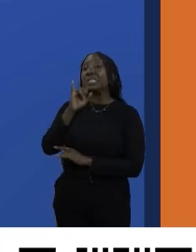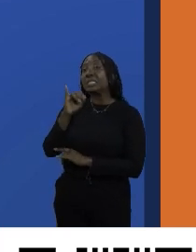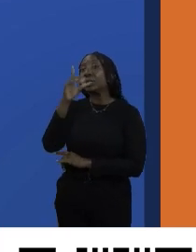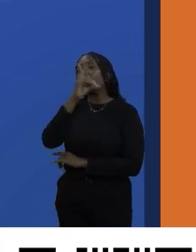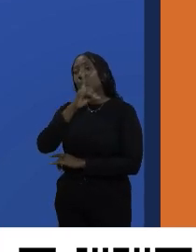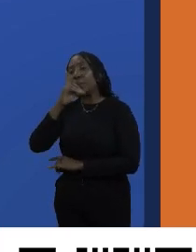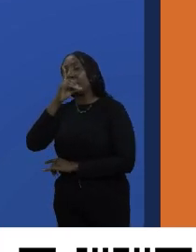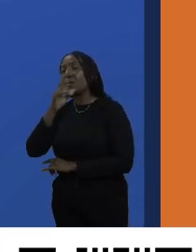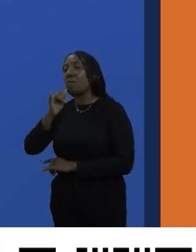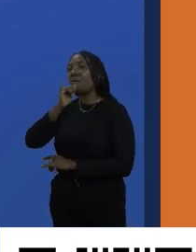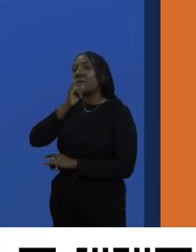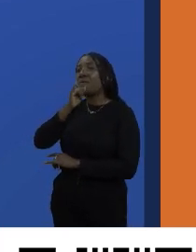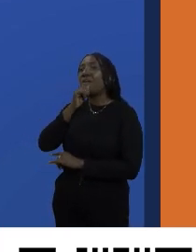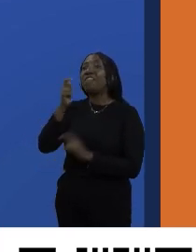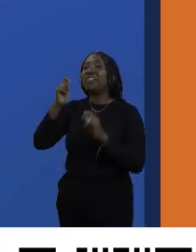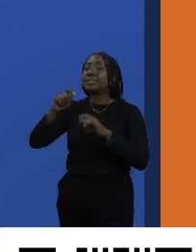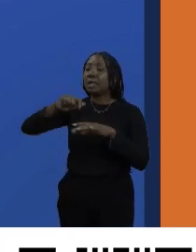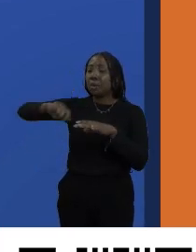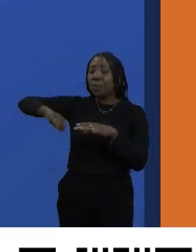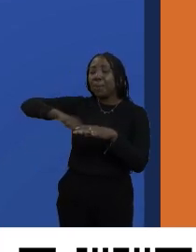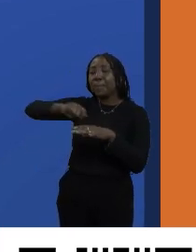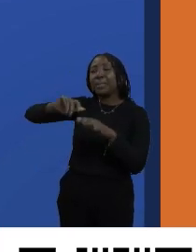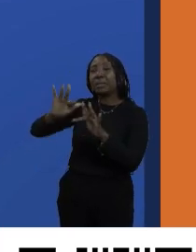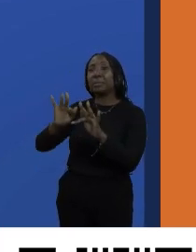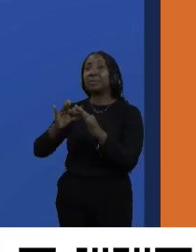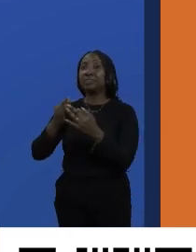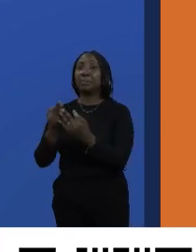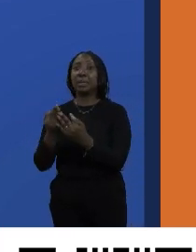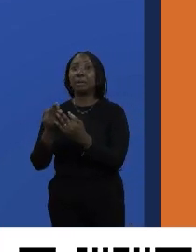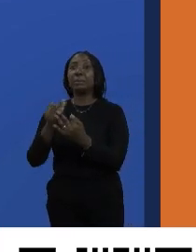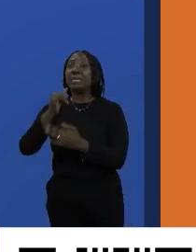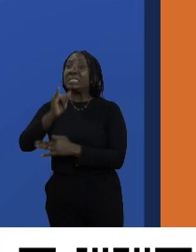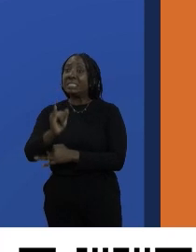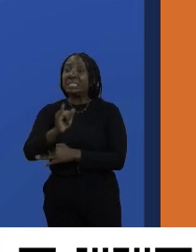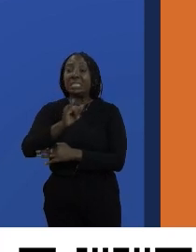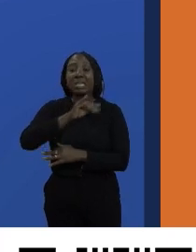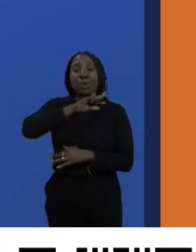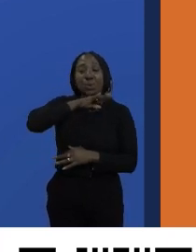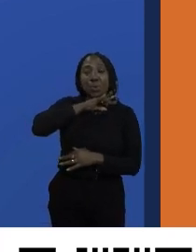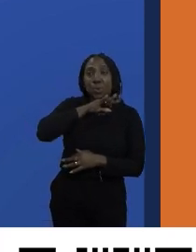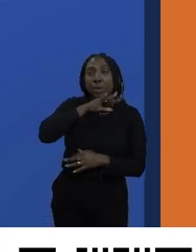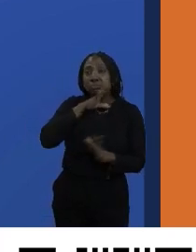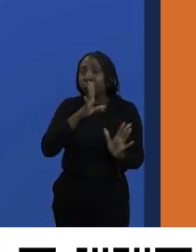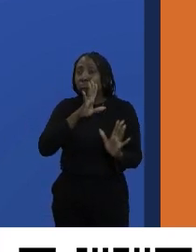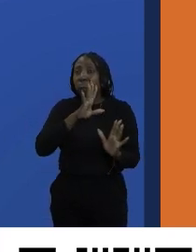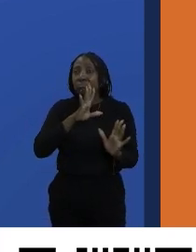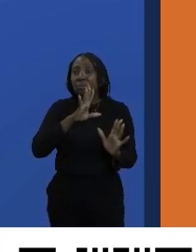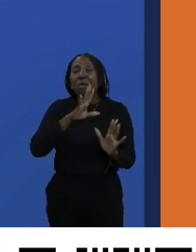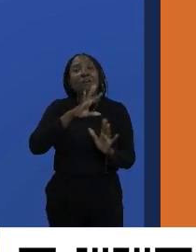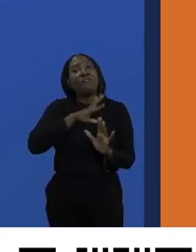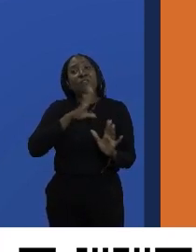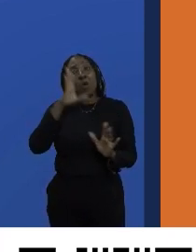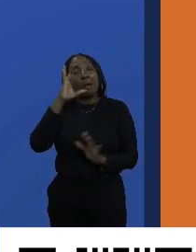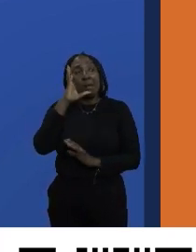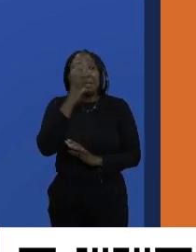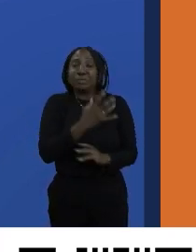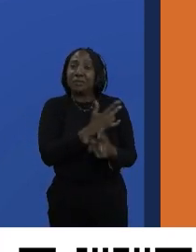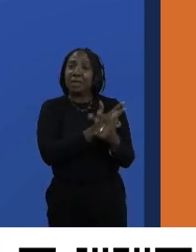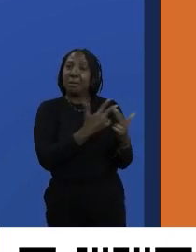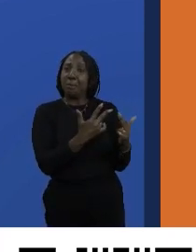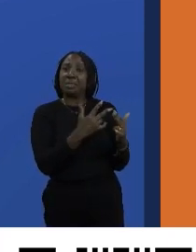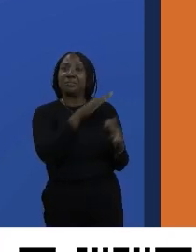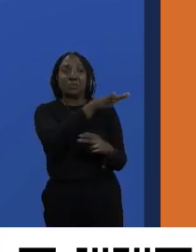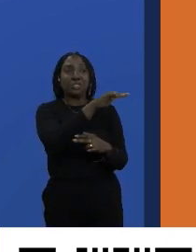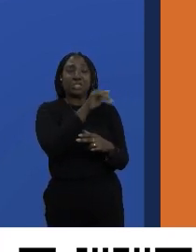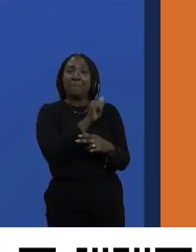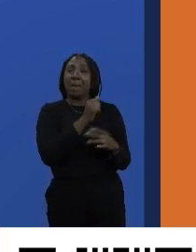certo, maravilha, eu vou ficar feliz da vida. Se der errado, eu vou chamar o iFood. Resolvi o meu problema. Entendeu? Eu sou amador ali. Agora, profissional,